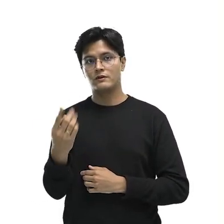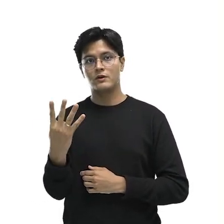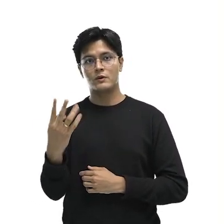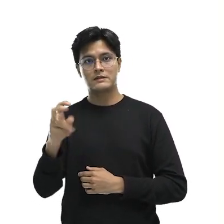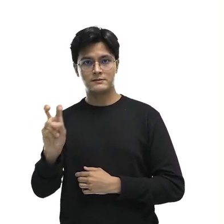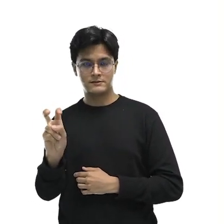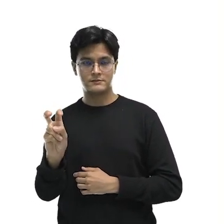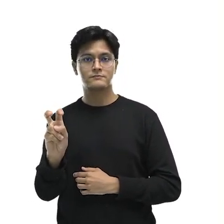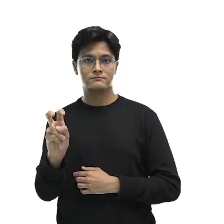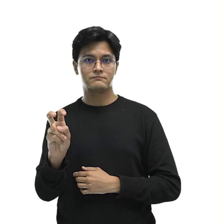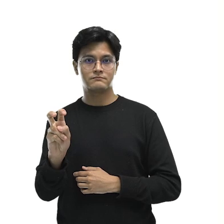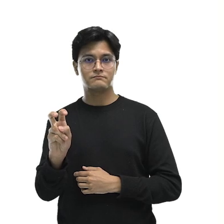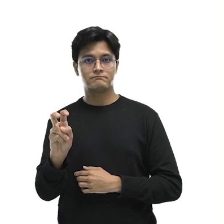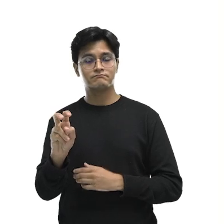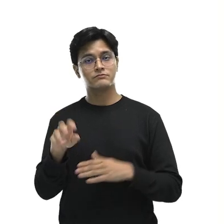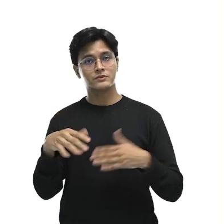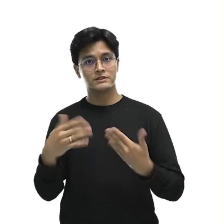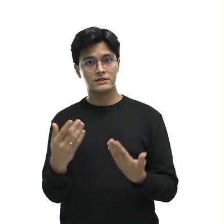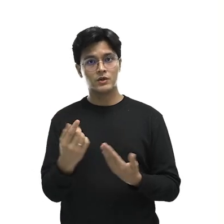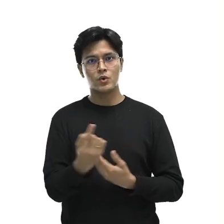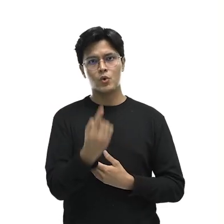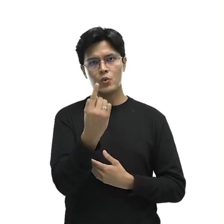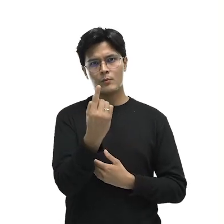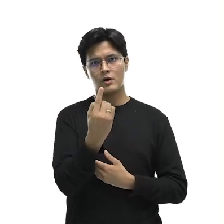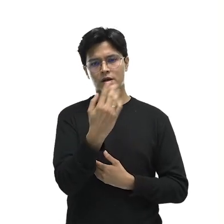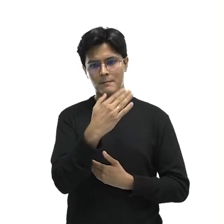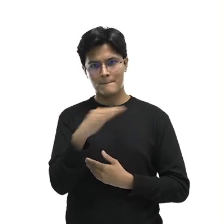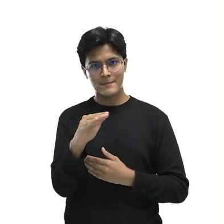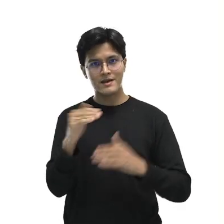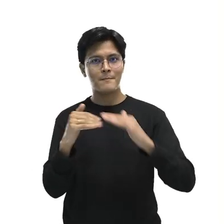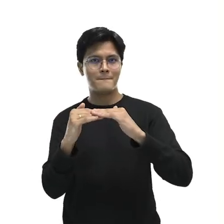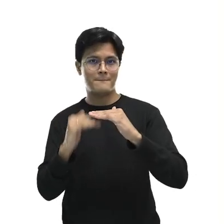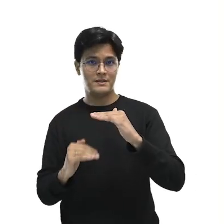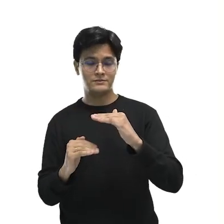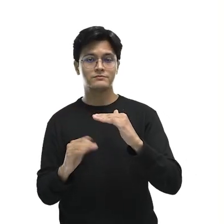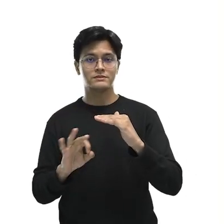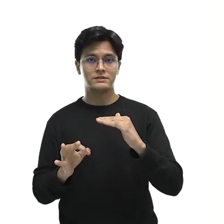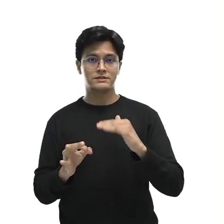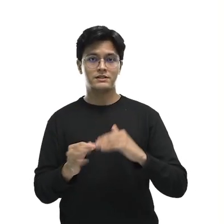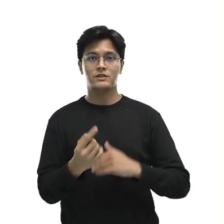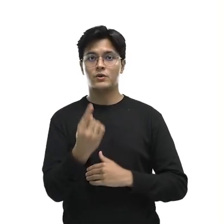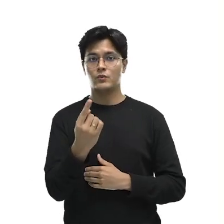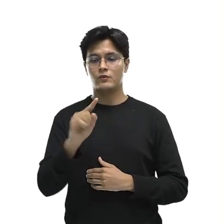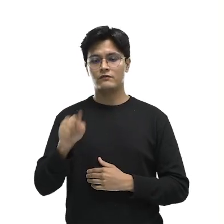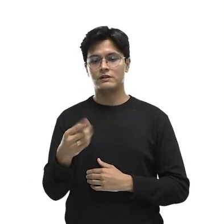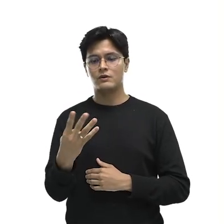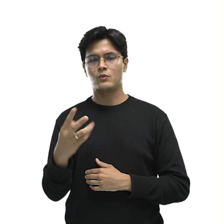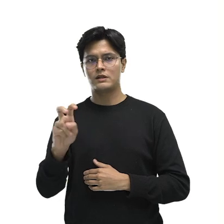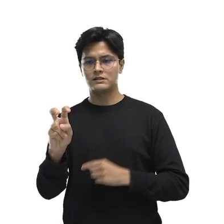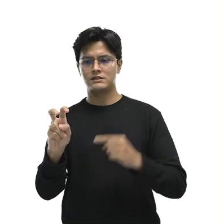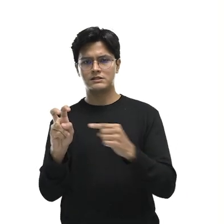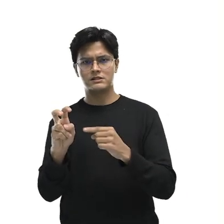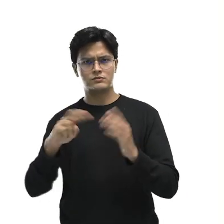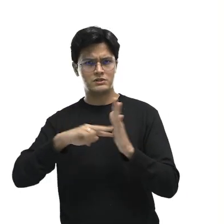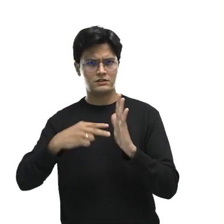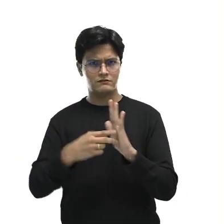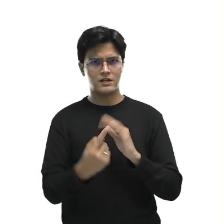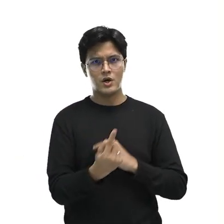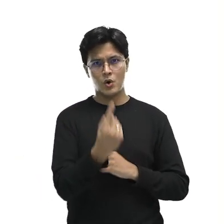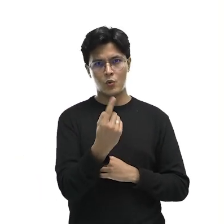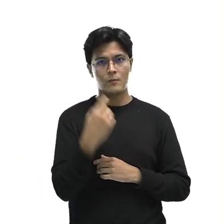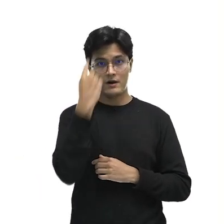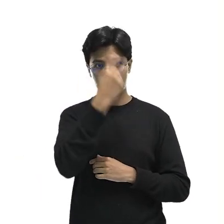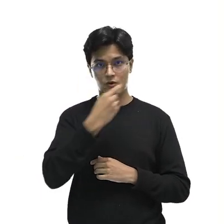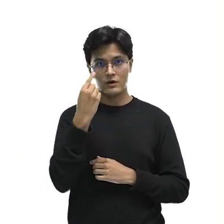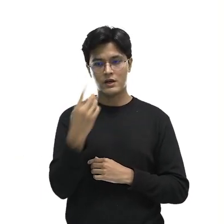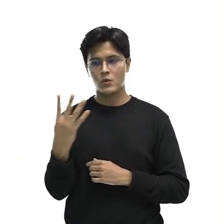1,45, ou seja, menos de 1h30, tá? 1,45 não vai confundir, não é 1h e 45 minutos, tá